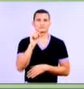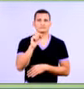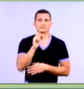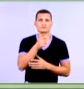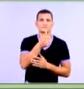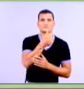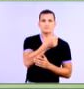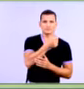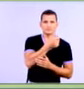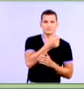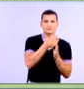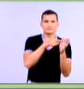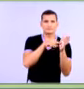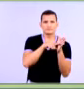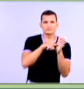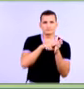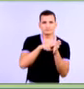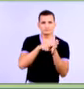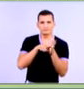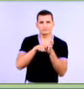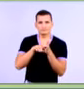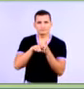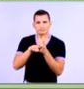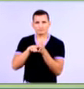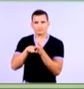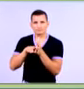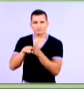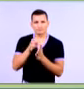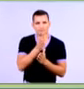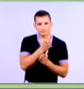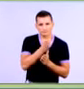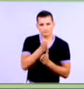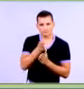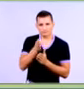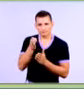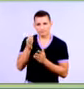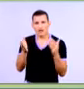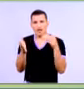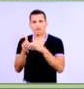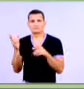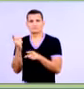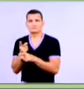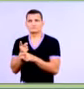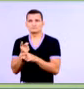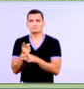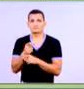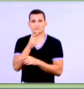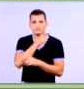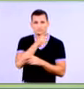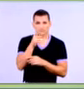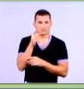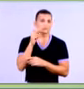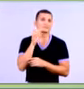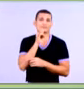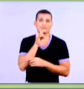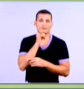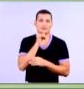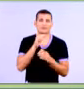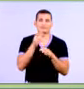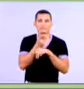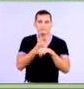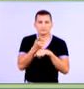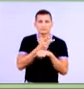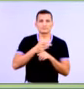ela pesquisa sequencialmente até encontrar a chave procurada. Então, olha aqui o exemplo. Procure o elemento